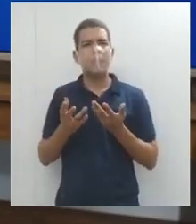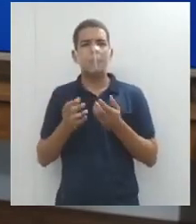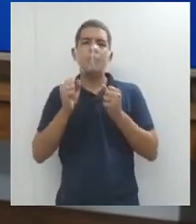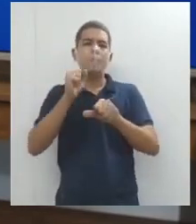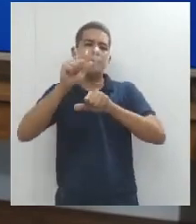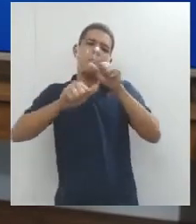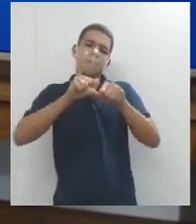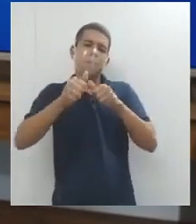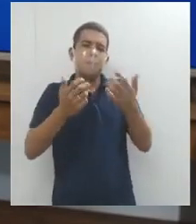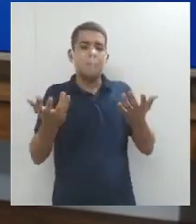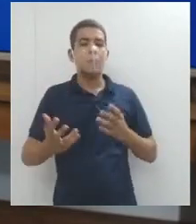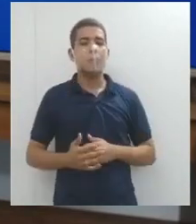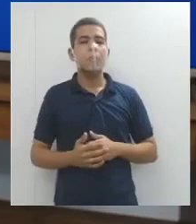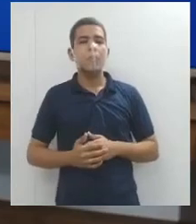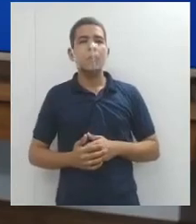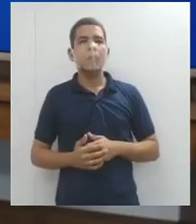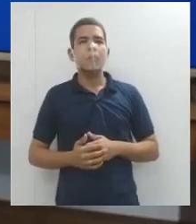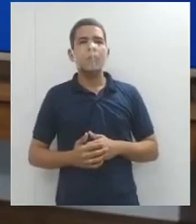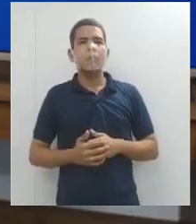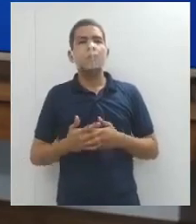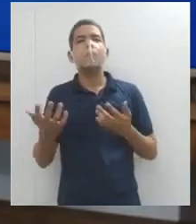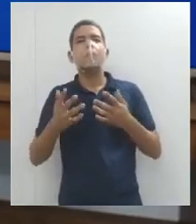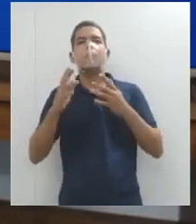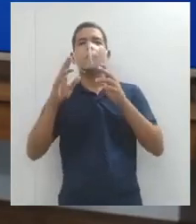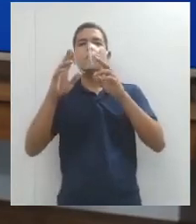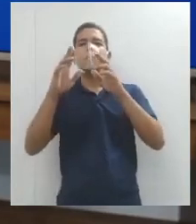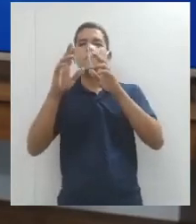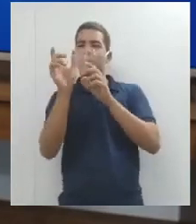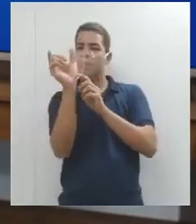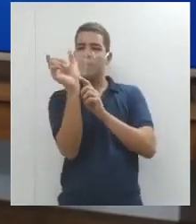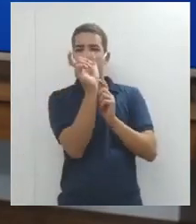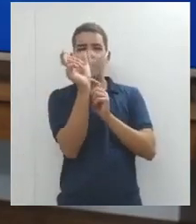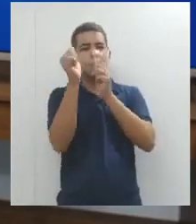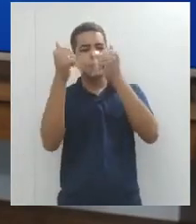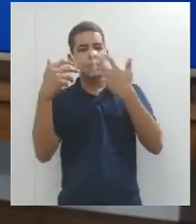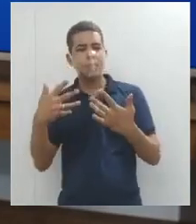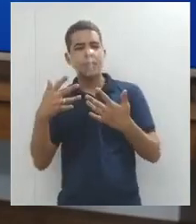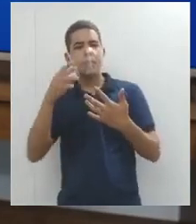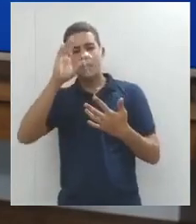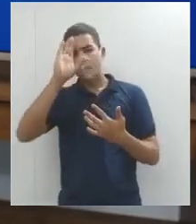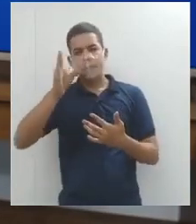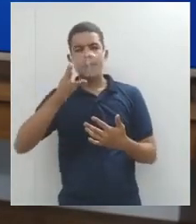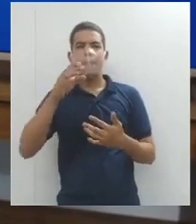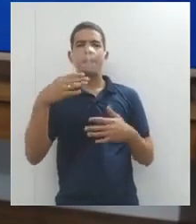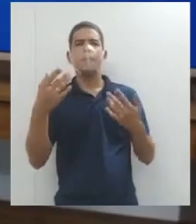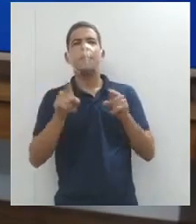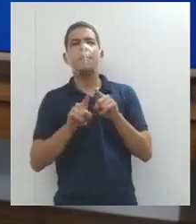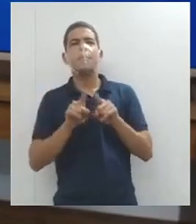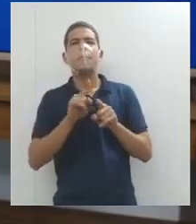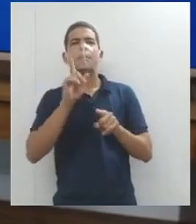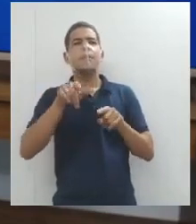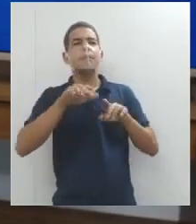pode variar, tá certo? Então, esse princípio, assim como aquele princípio da variação linguística, de que